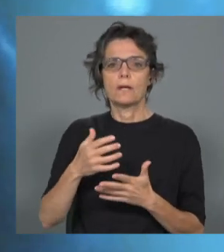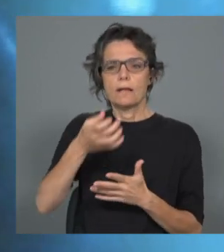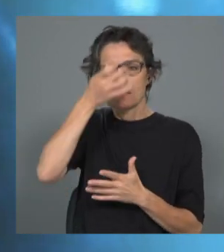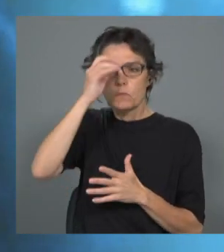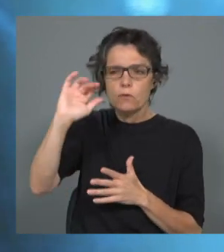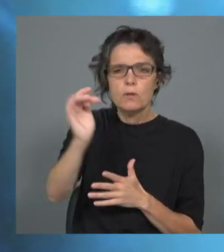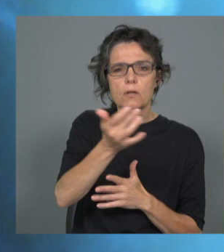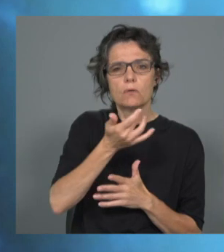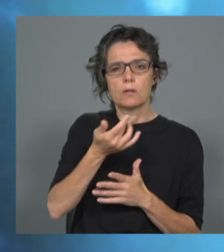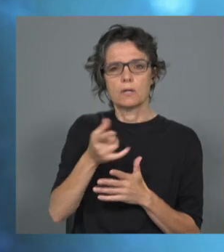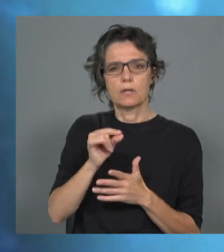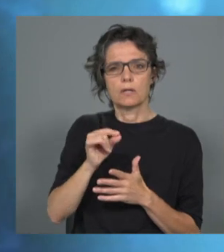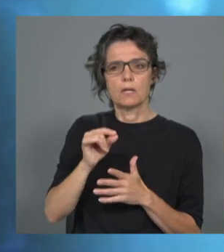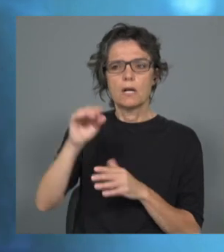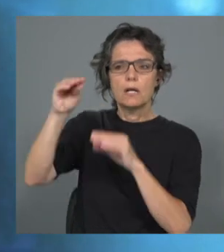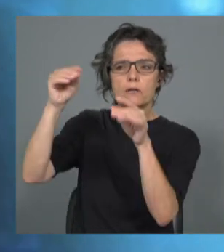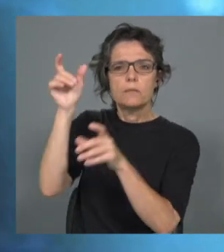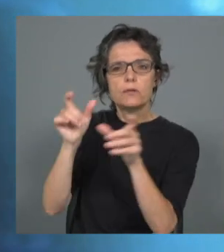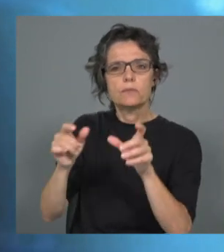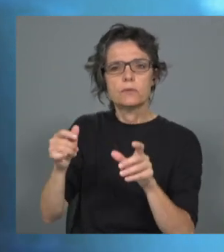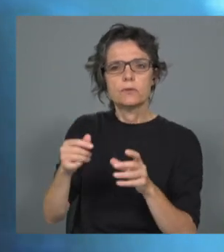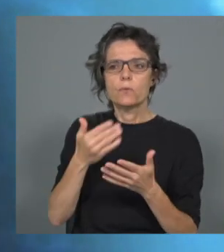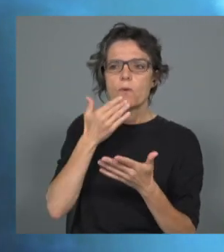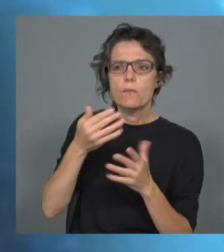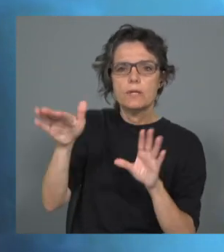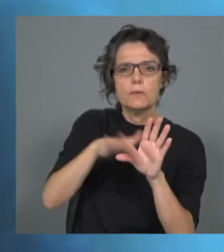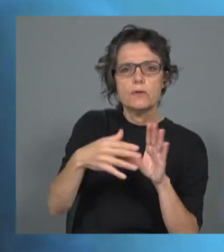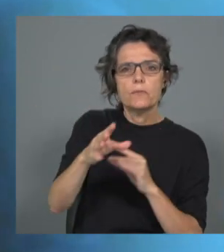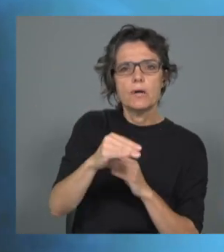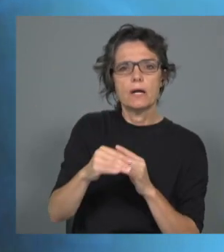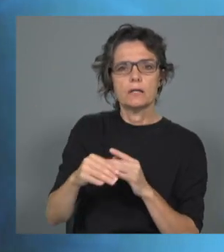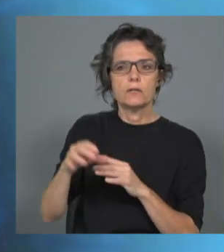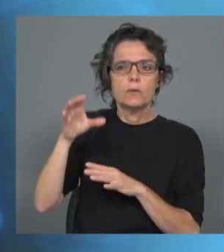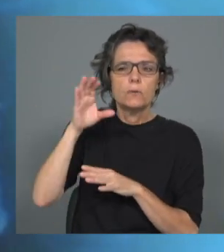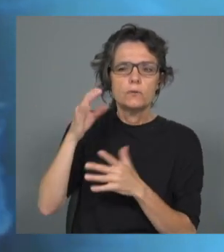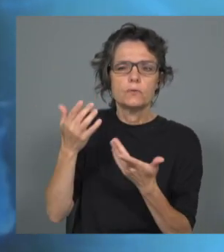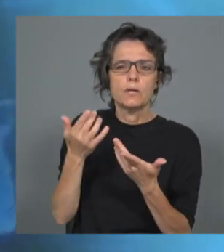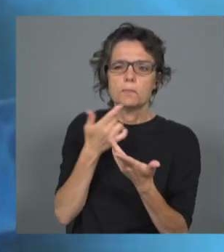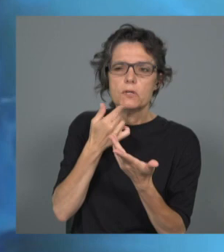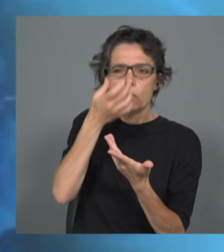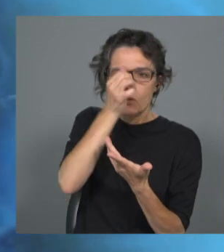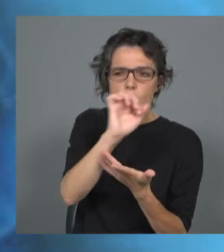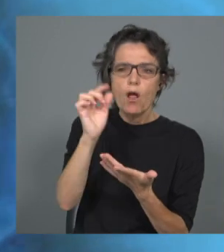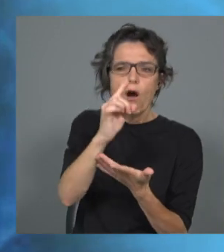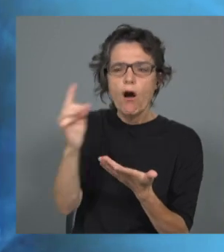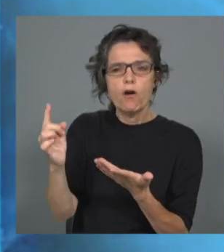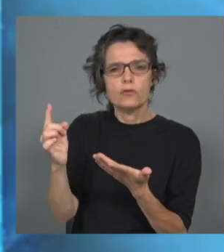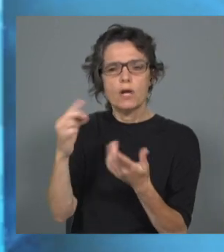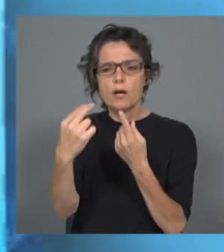assíduos à comunidade, chamá-los à comunidade, escutá-los, perceber como eles veem aqueles que